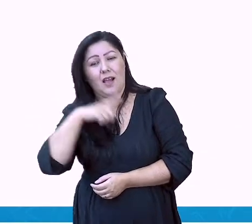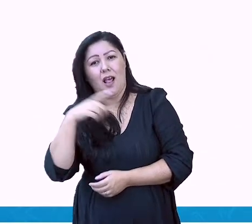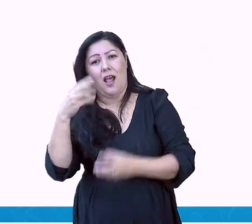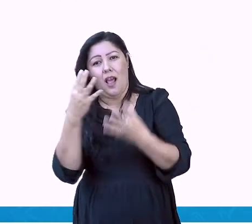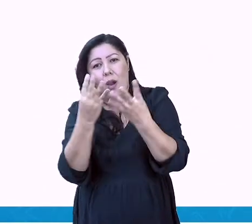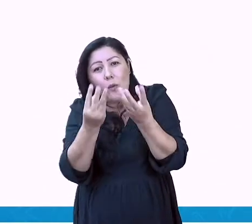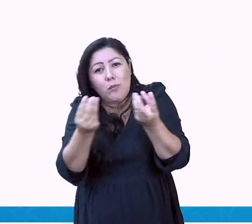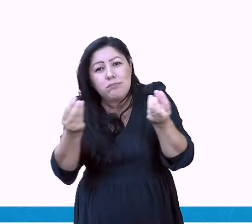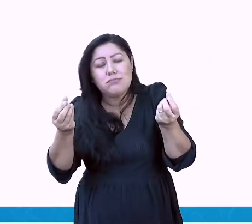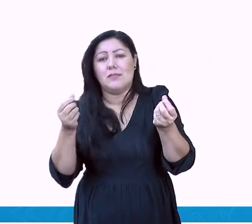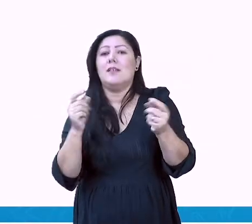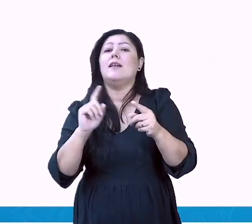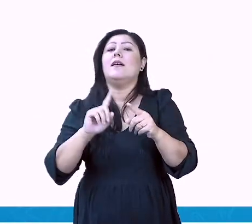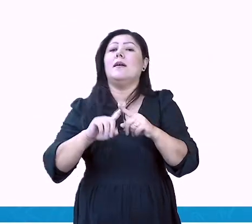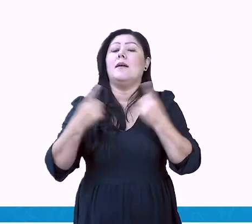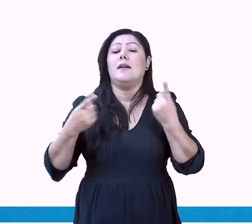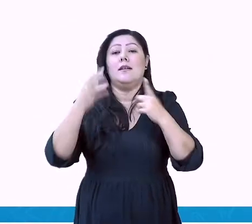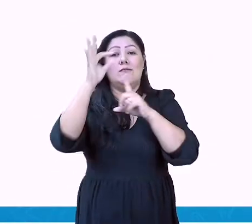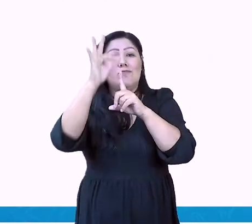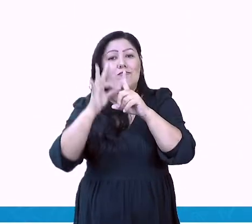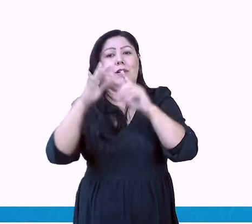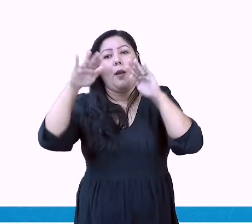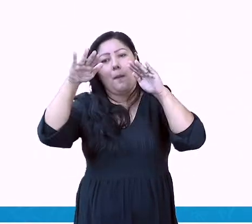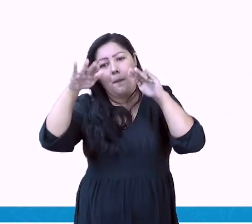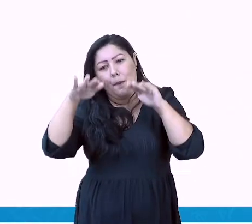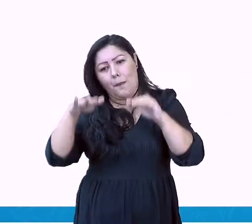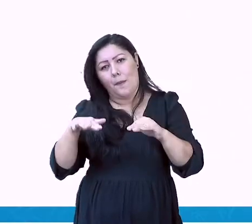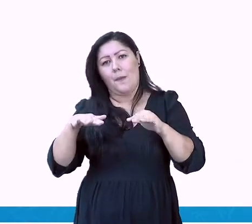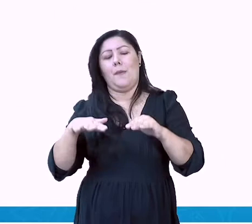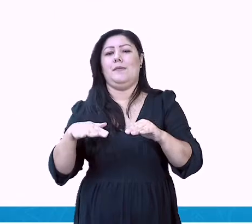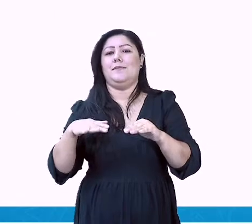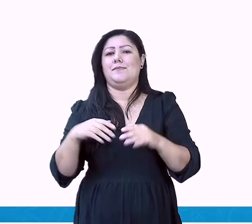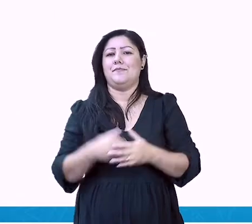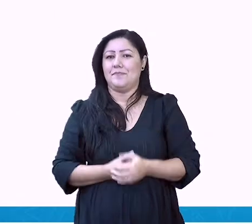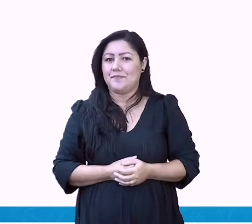amena, é mais baixa. Então, restringe.